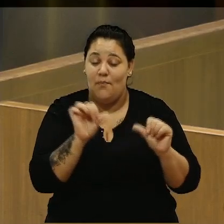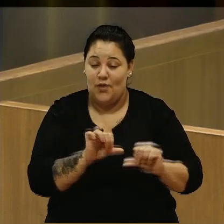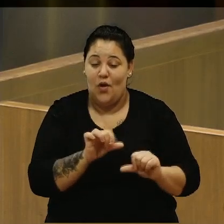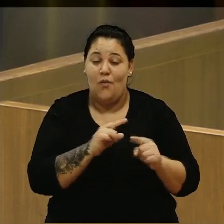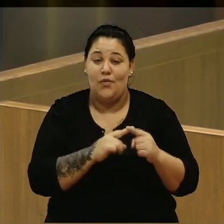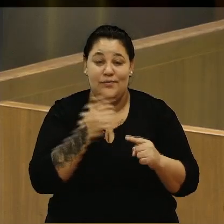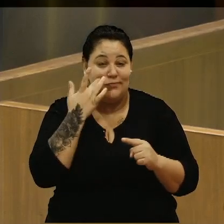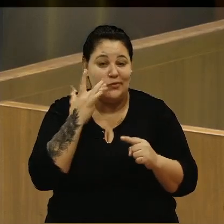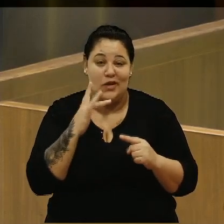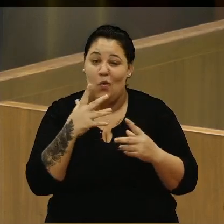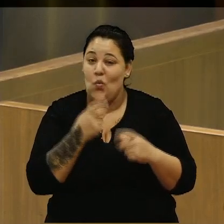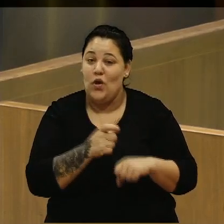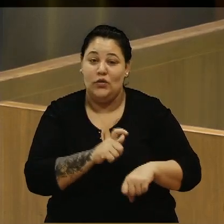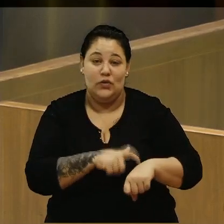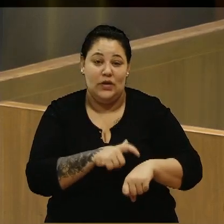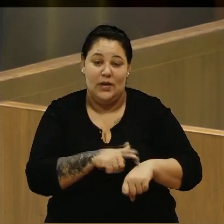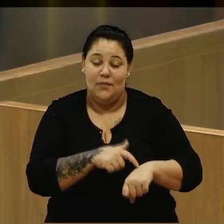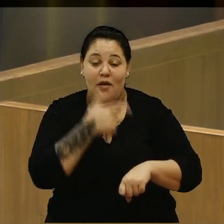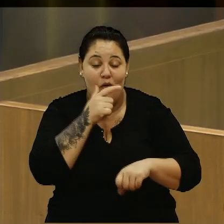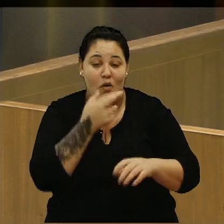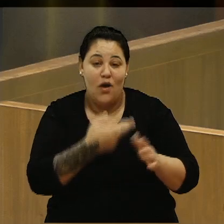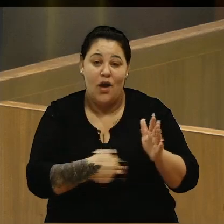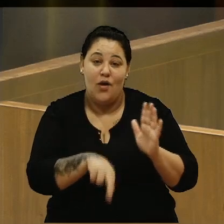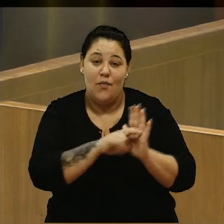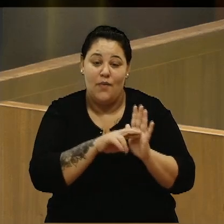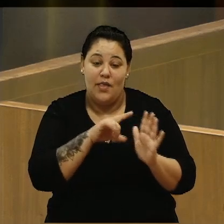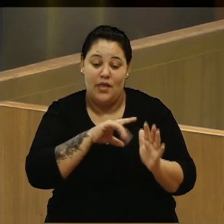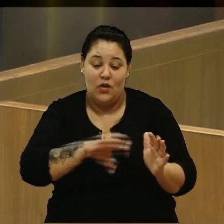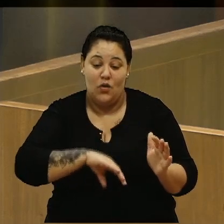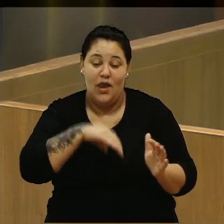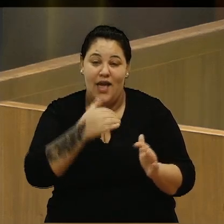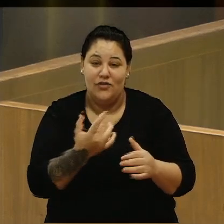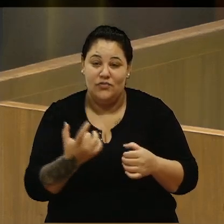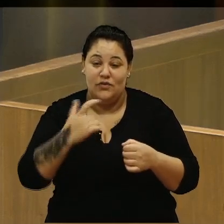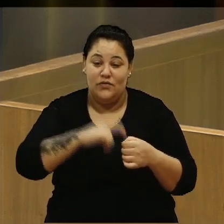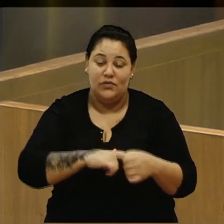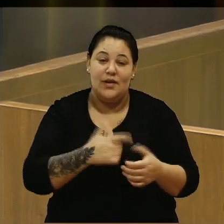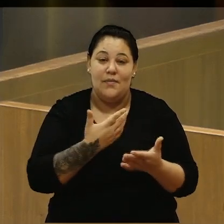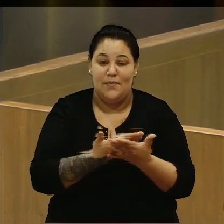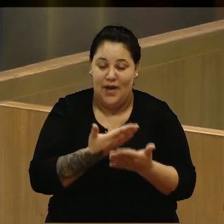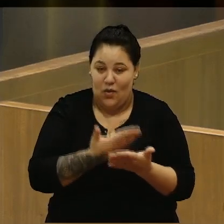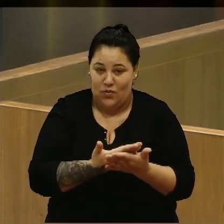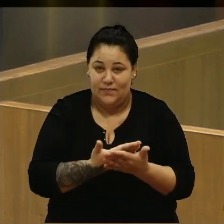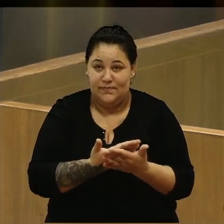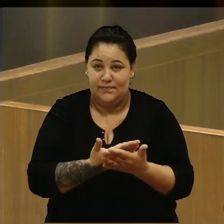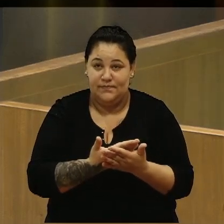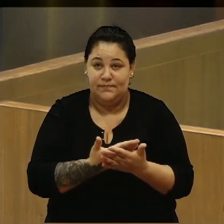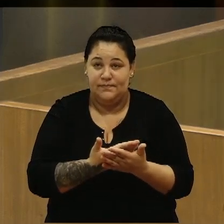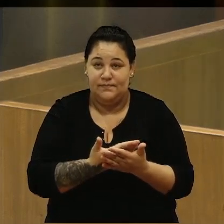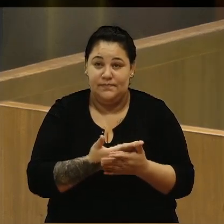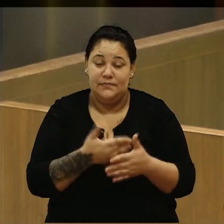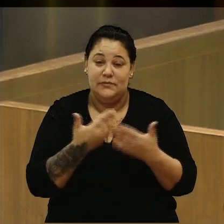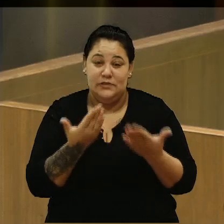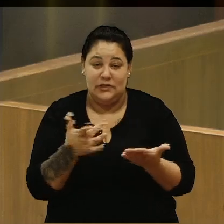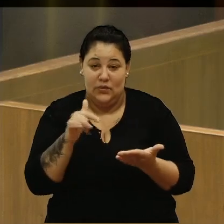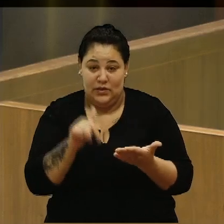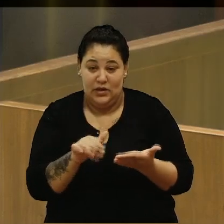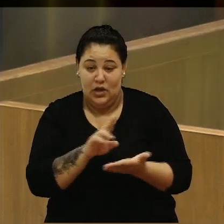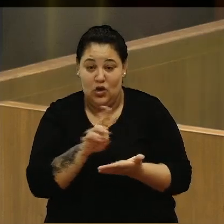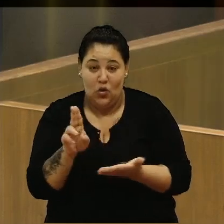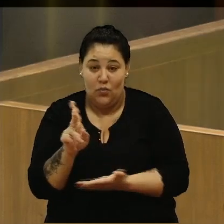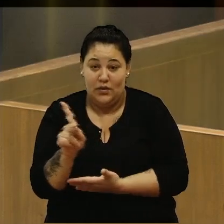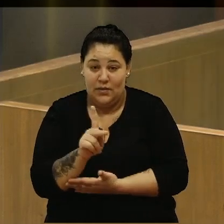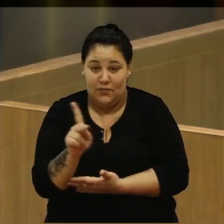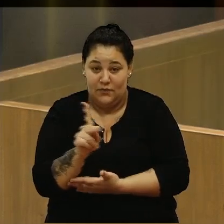quanto tempo ela vai se recuperar para ter coragem ainda de voltar para uma sala de aula. Então, aqui, em nome da